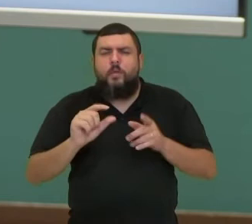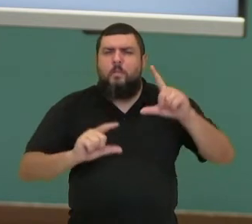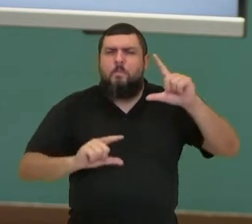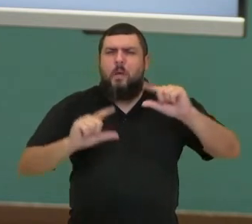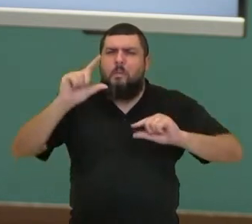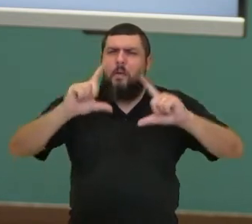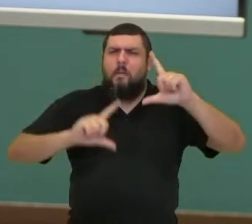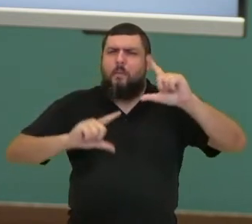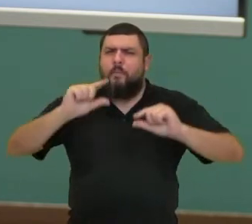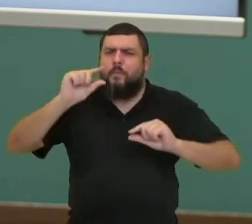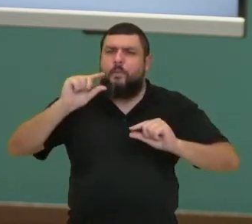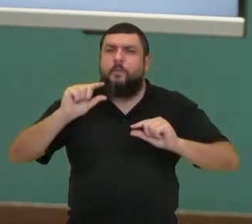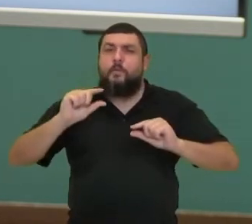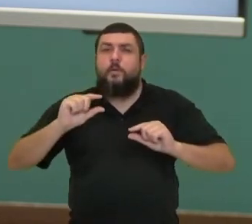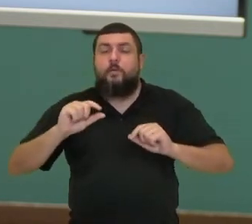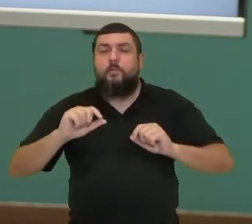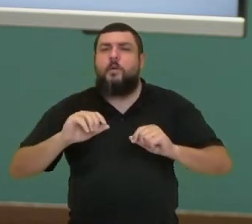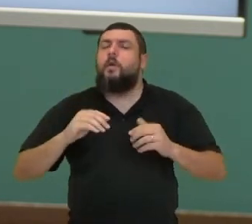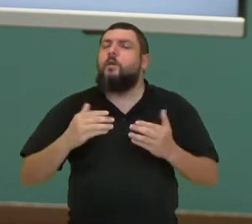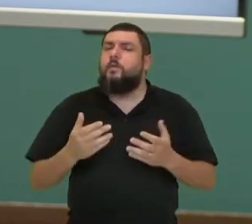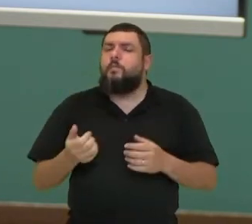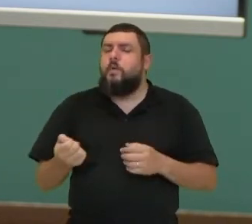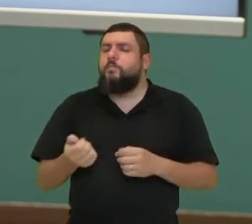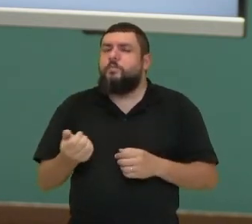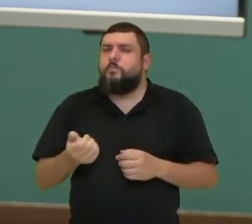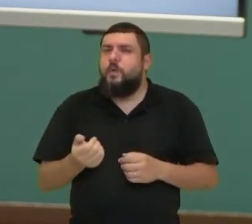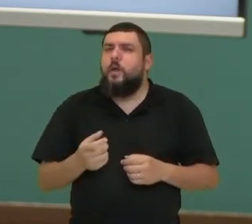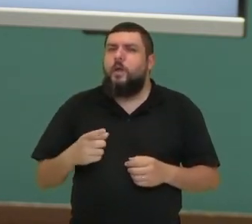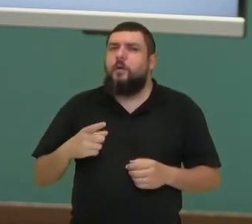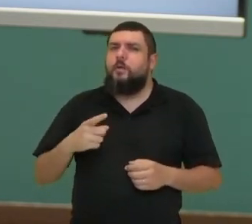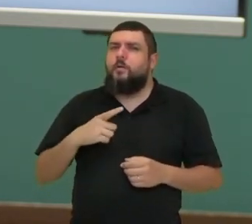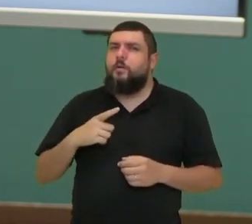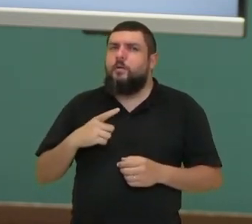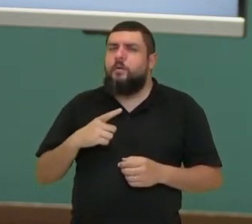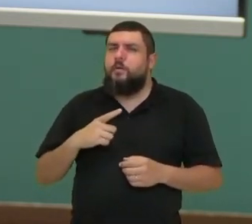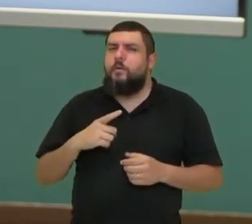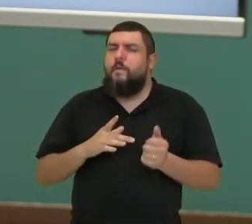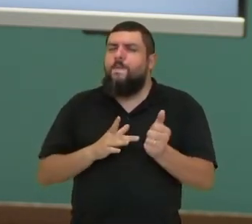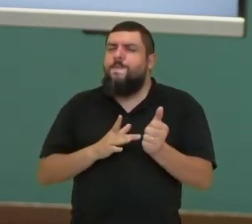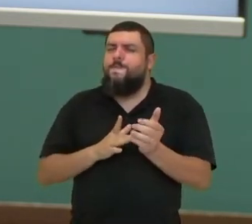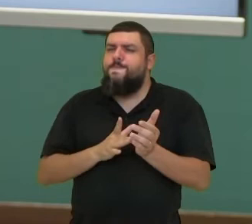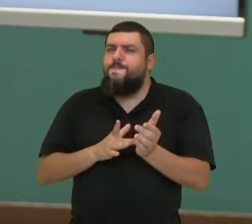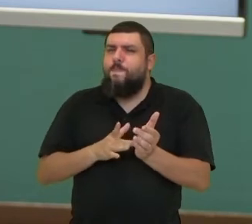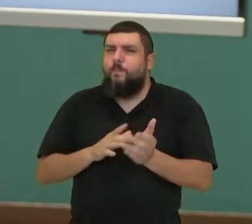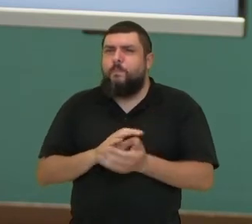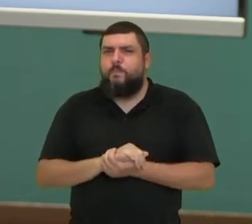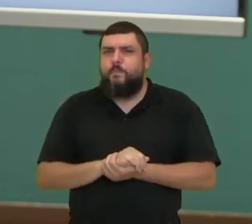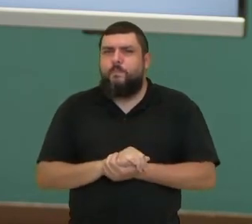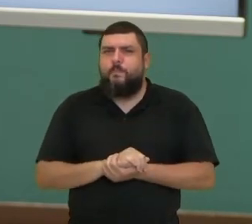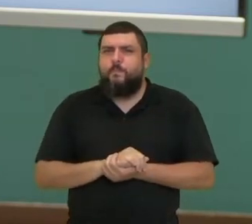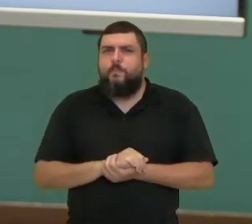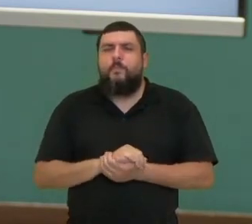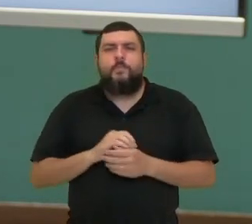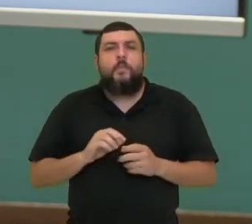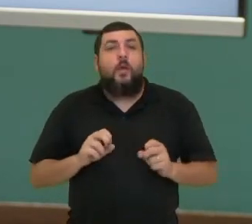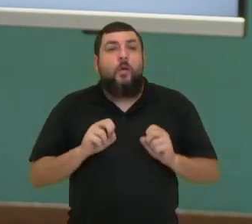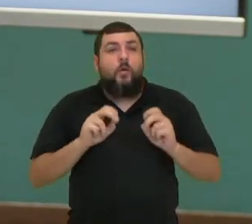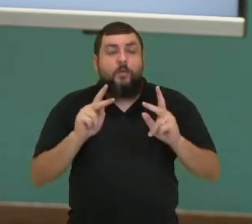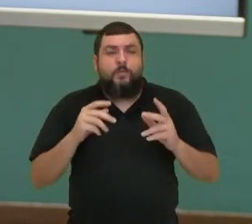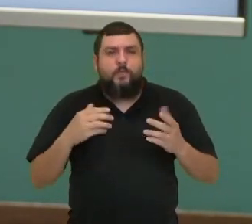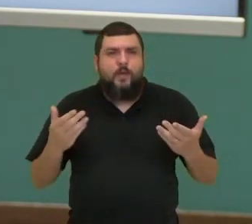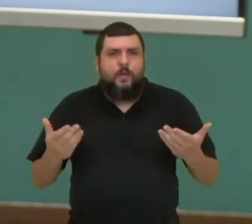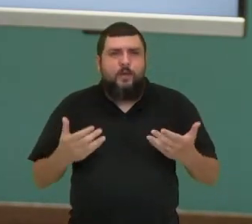probabilidade, nós dizemos que se trata de um dado viciado, ok? Então vamos agora para o